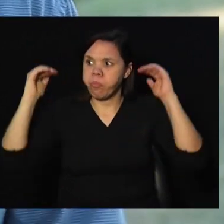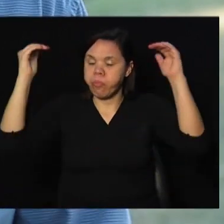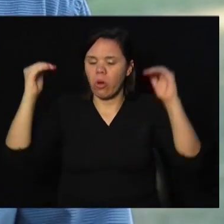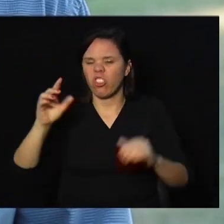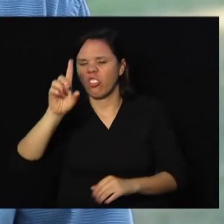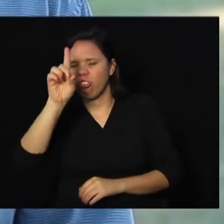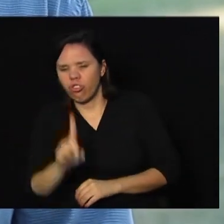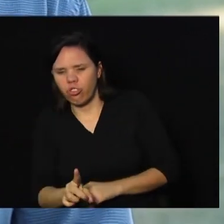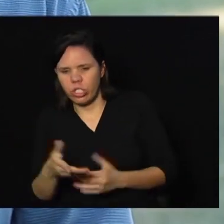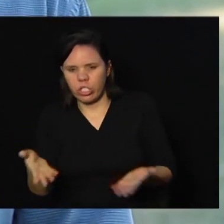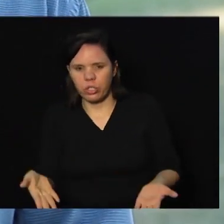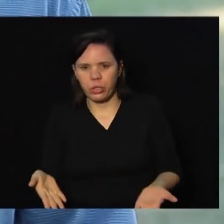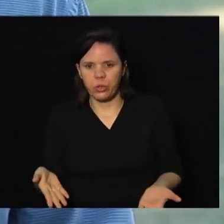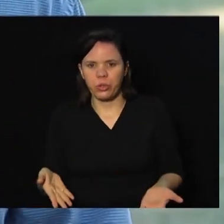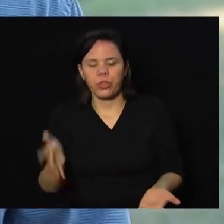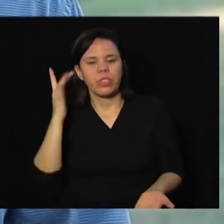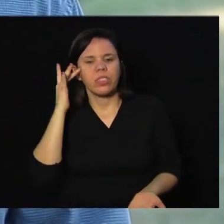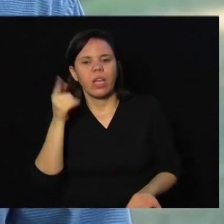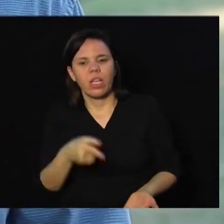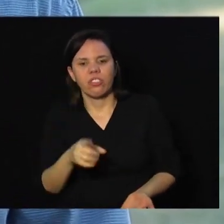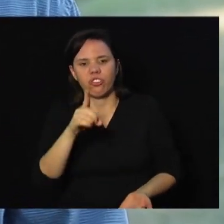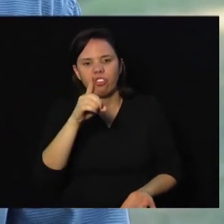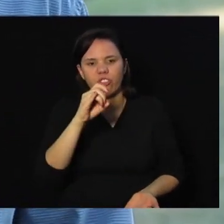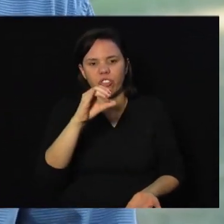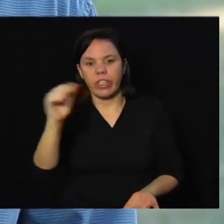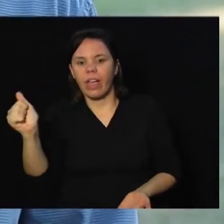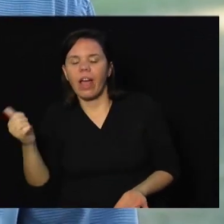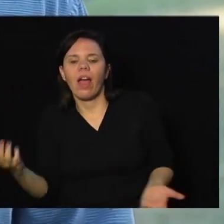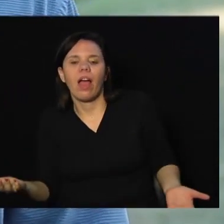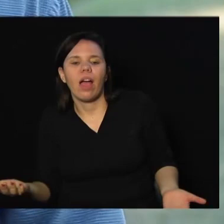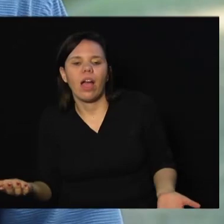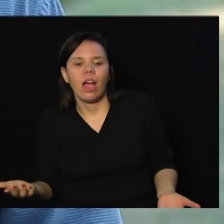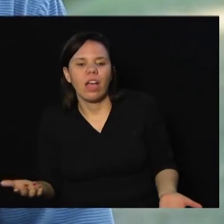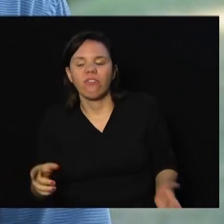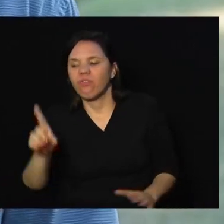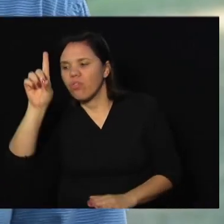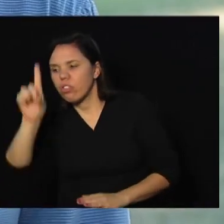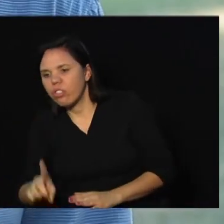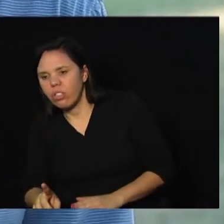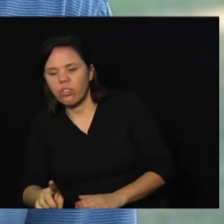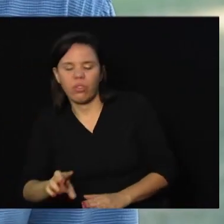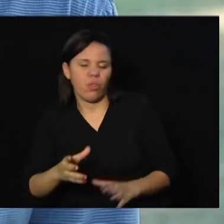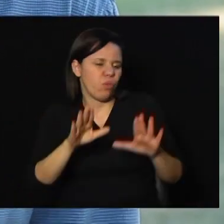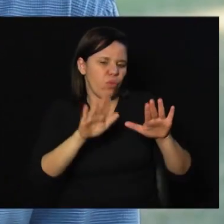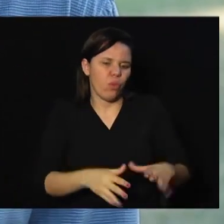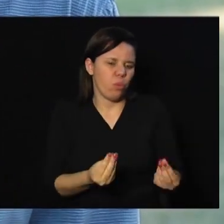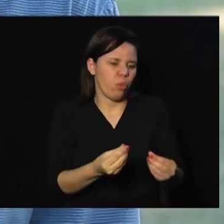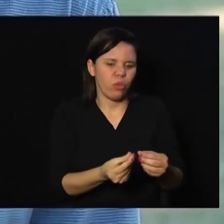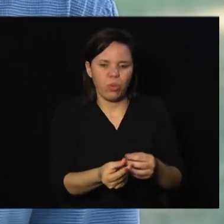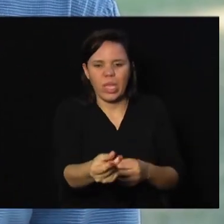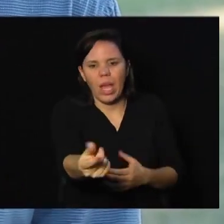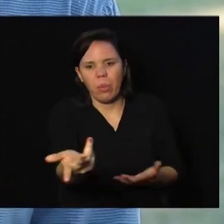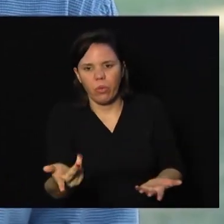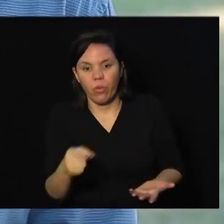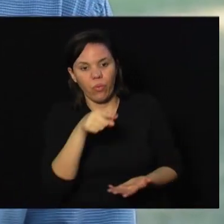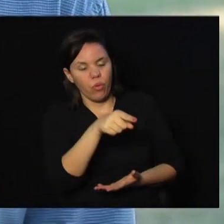ficou tanto tempo. De cá, ídolo da Ponte Preta, foi diretor, não ficou tanto tempo. Você foi